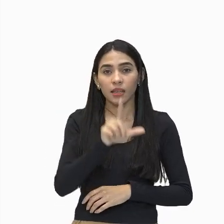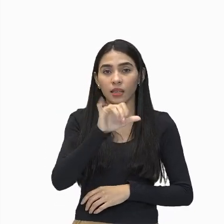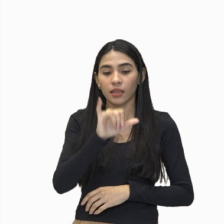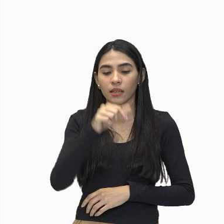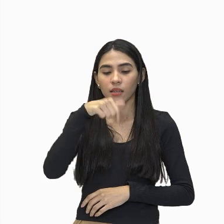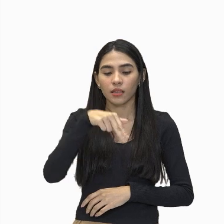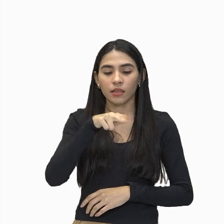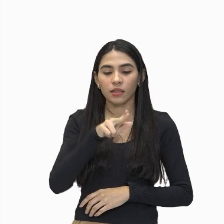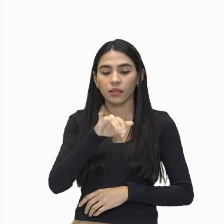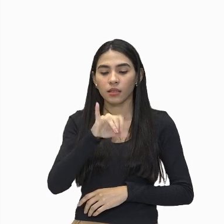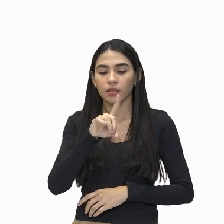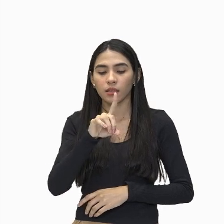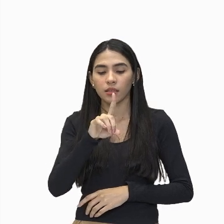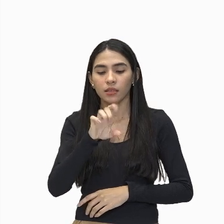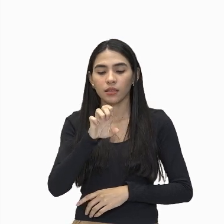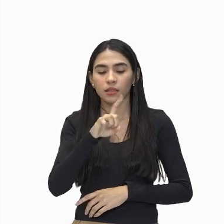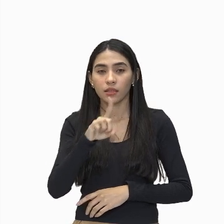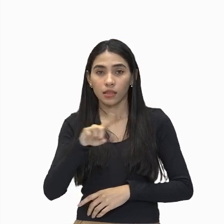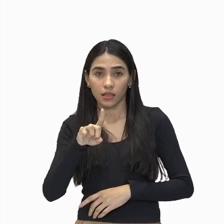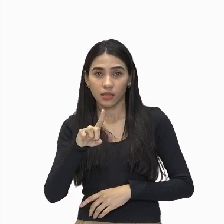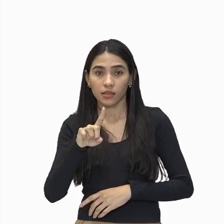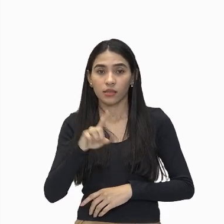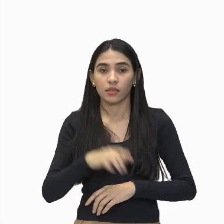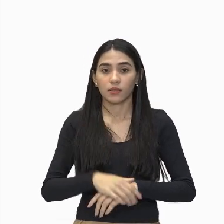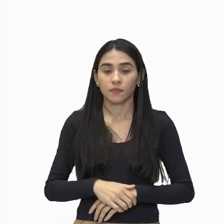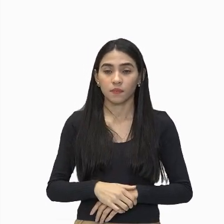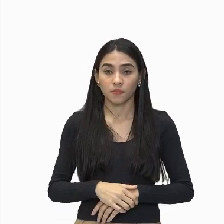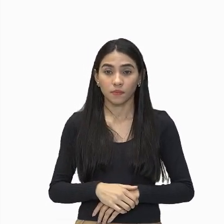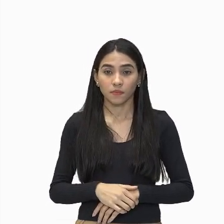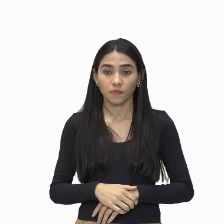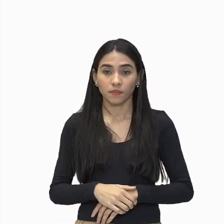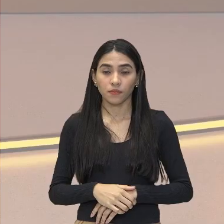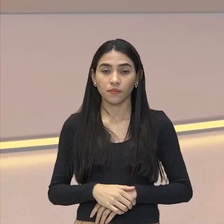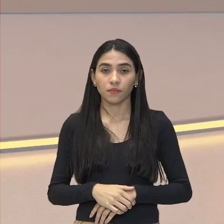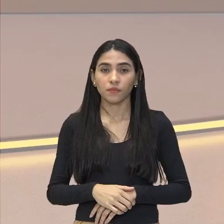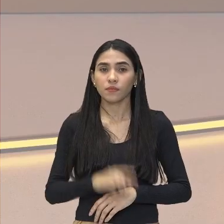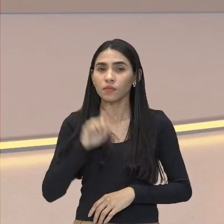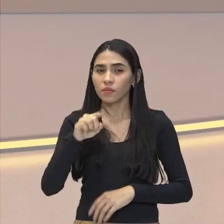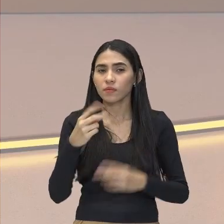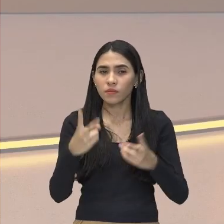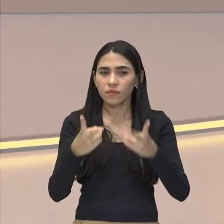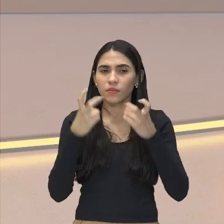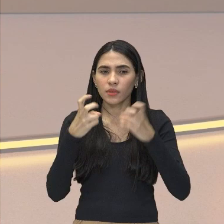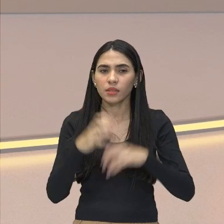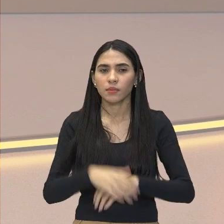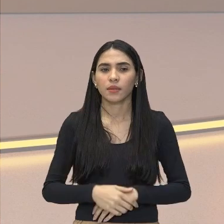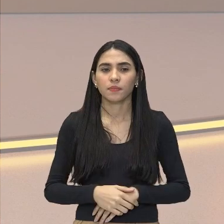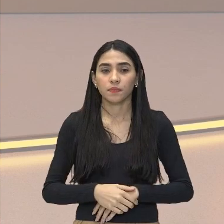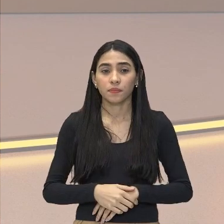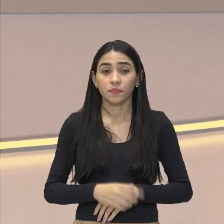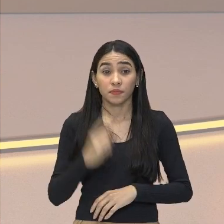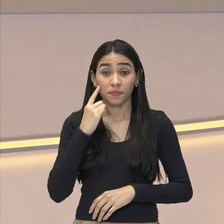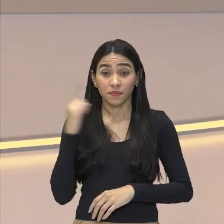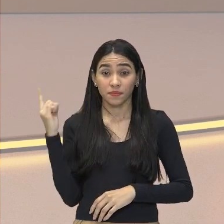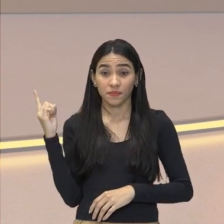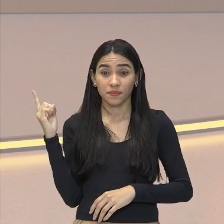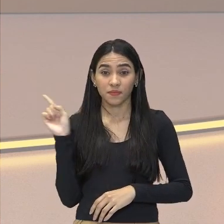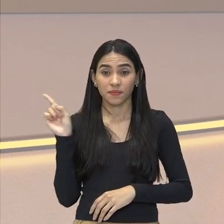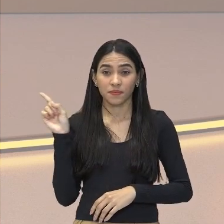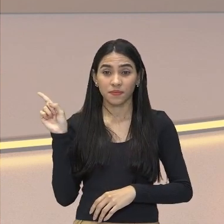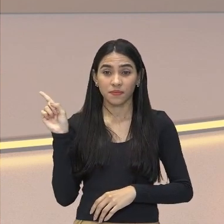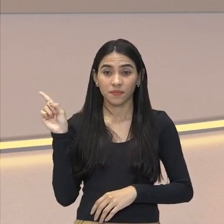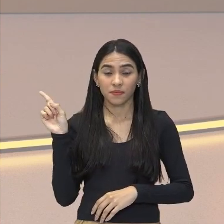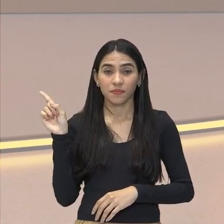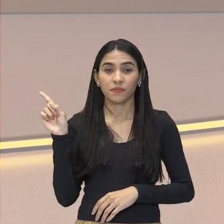ver aqui, quando a gente fala da ideia da liquidez, olha só comigo, né? Vocês vão perceber, olha aqui, ó, tá aqui, estão vendo aqui